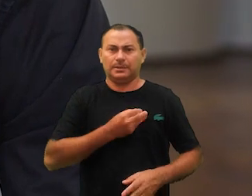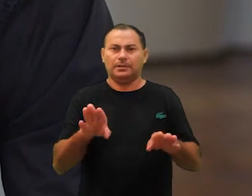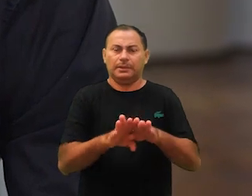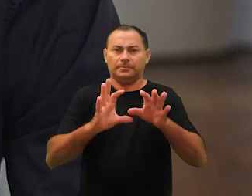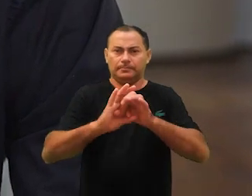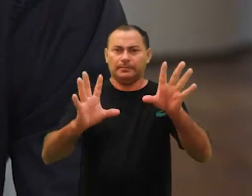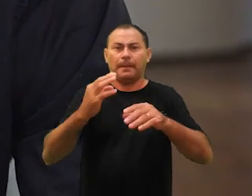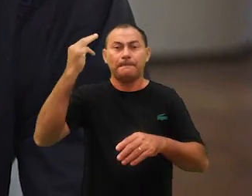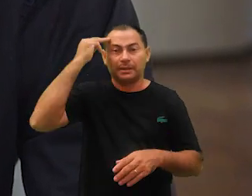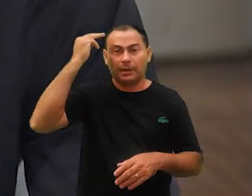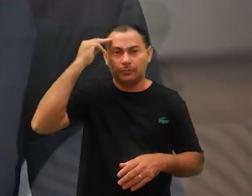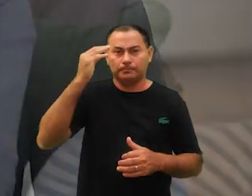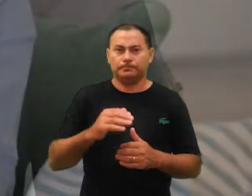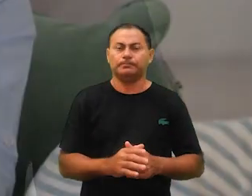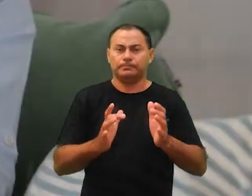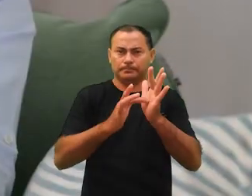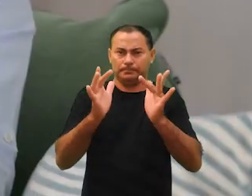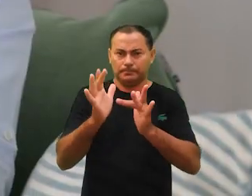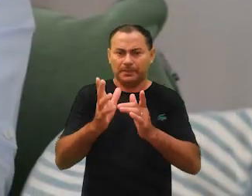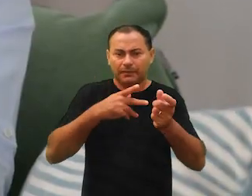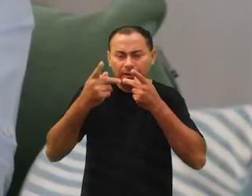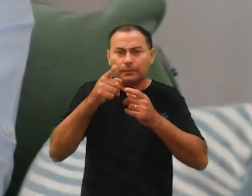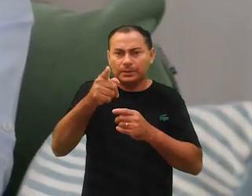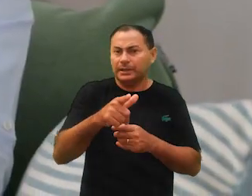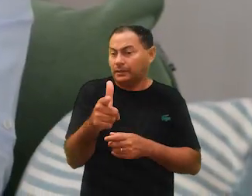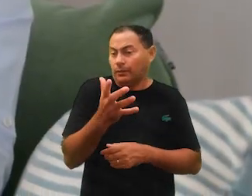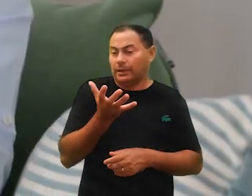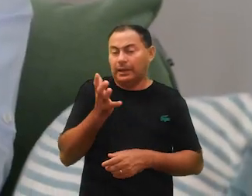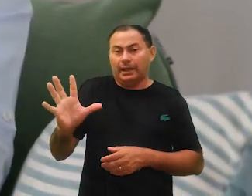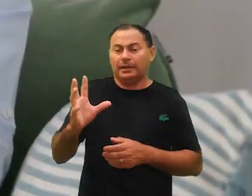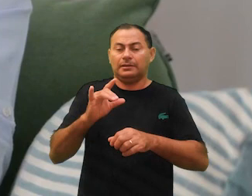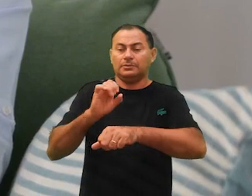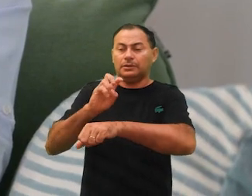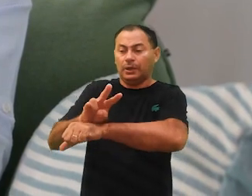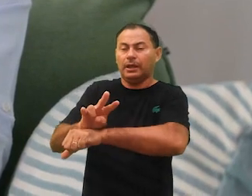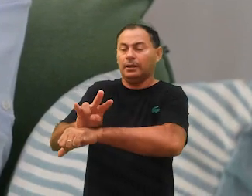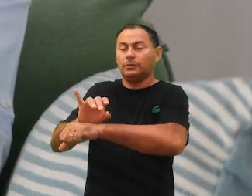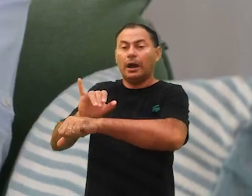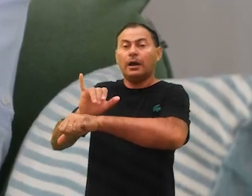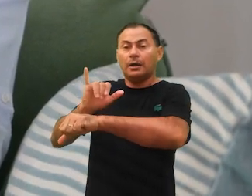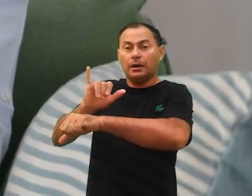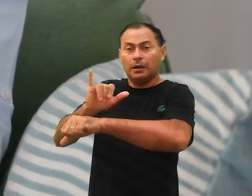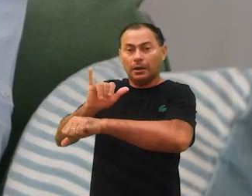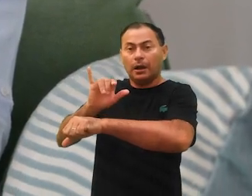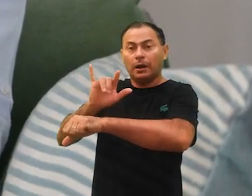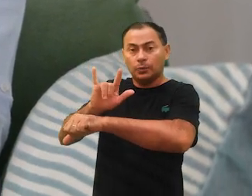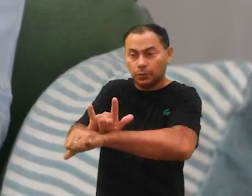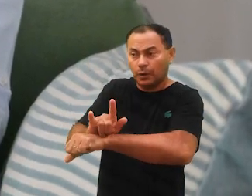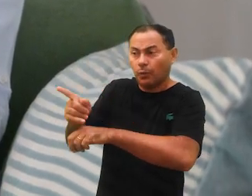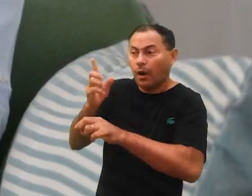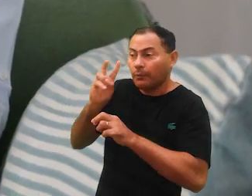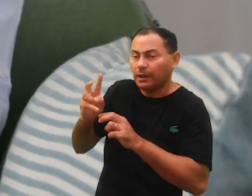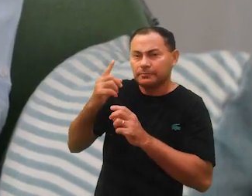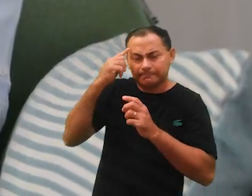vida e da sua disposição mental. Jesus está dizendo que se você não quer cometer adultério com uma mulher, então deve disciplinar o